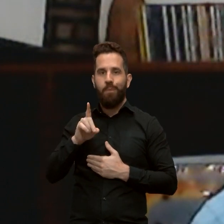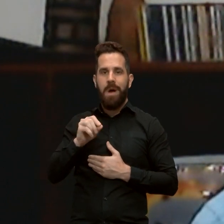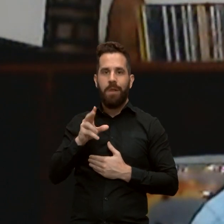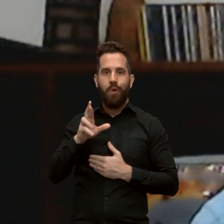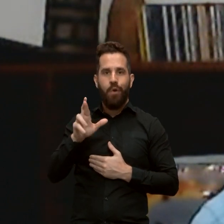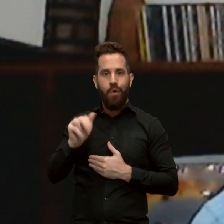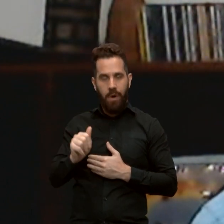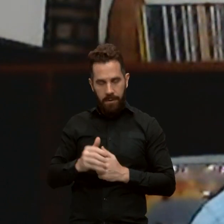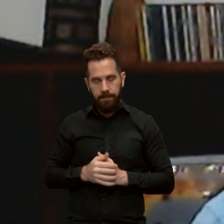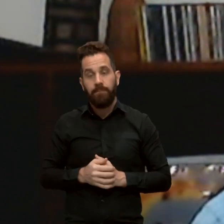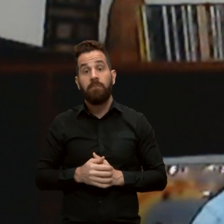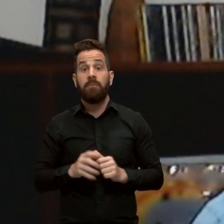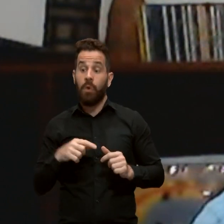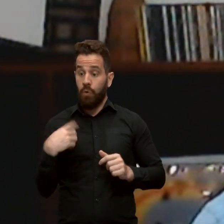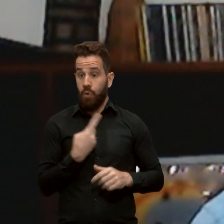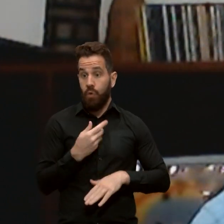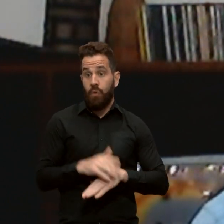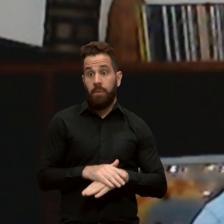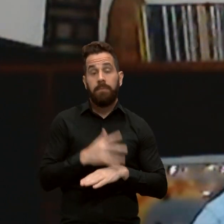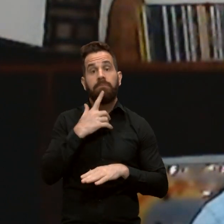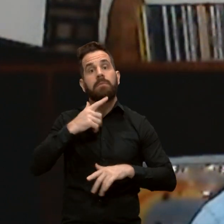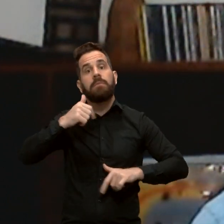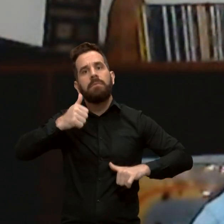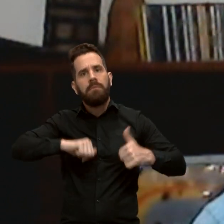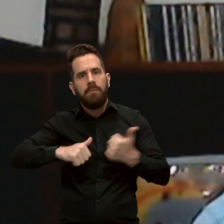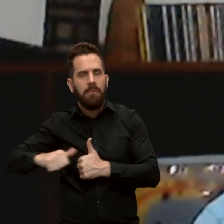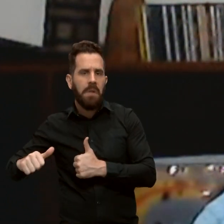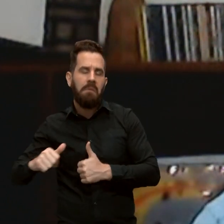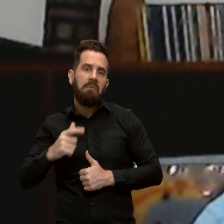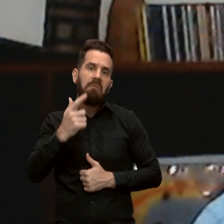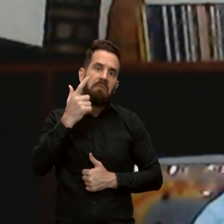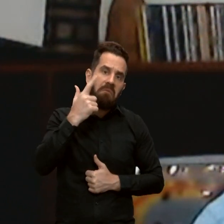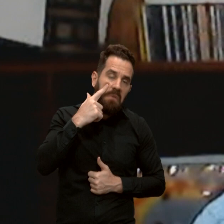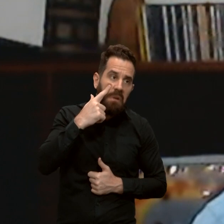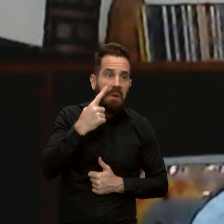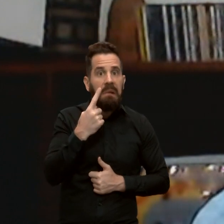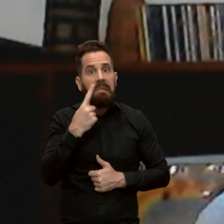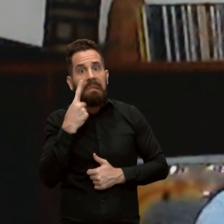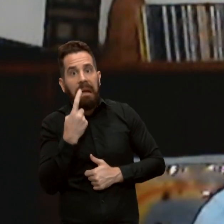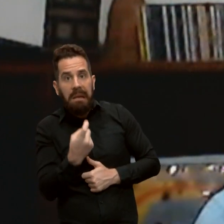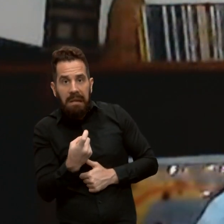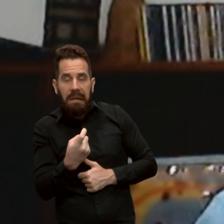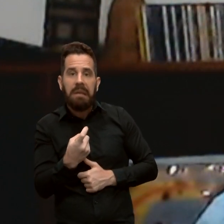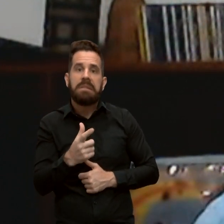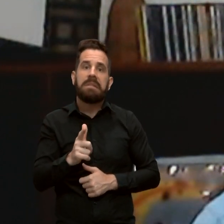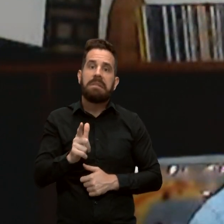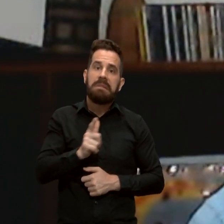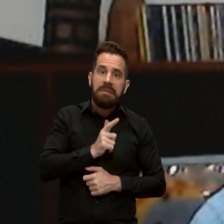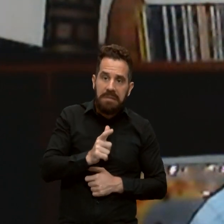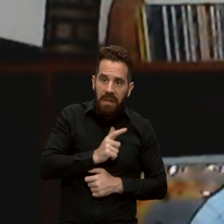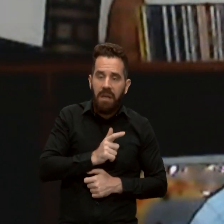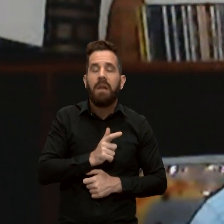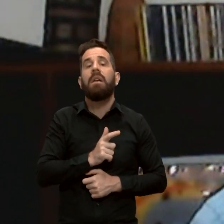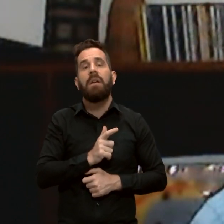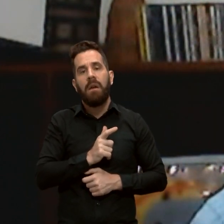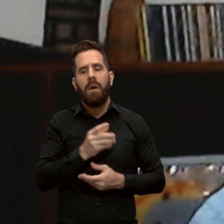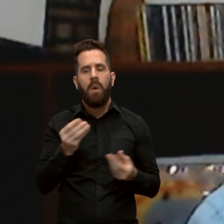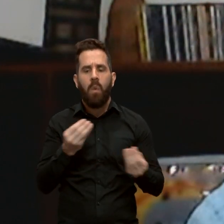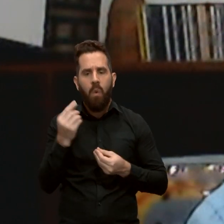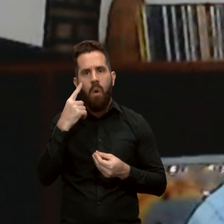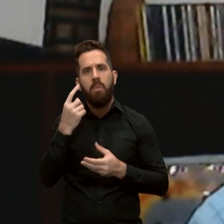há realmente aí o potencial, o interesse, e se realmente é um grupo legítimo, né, para se formar uma